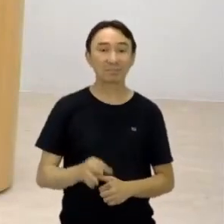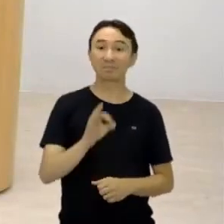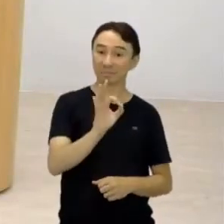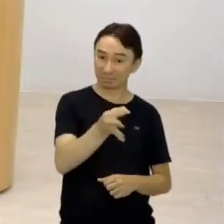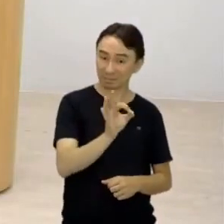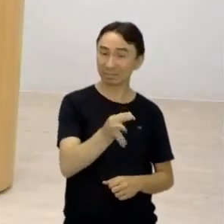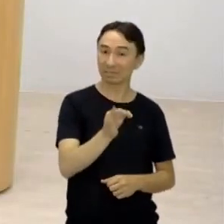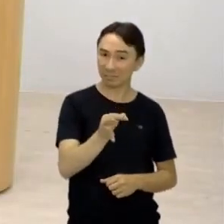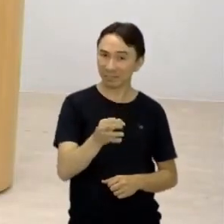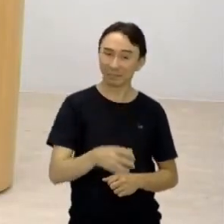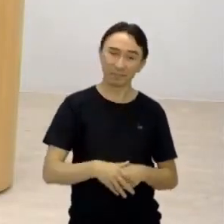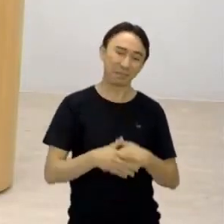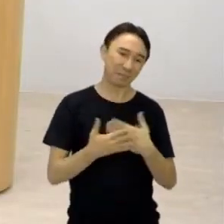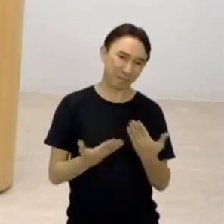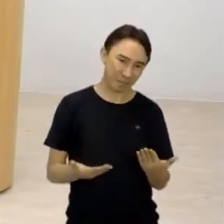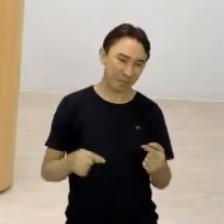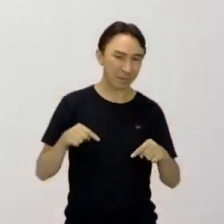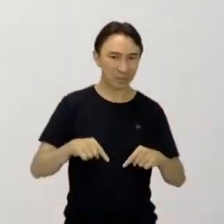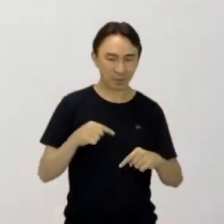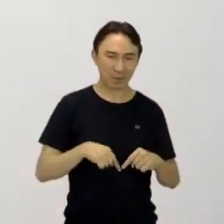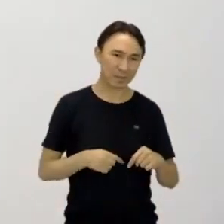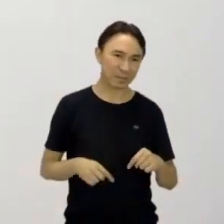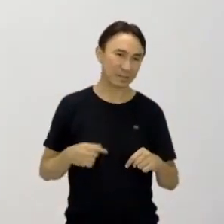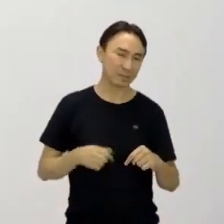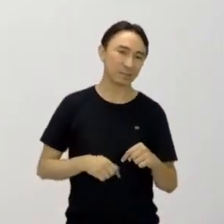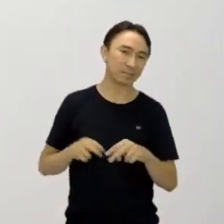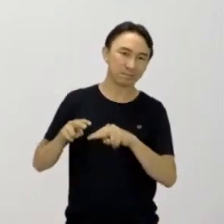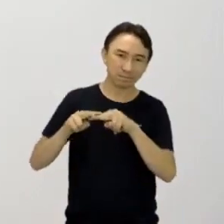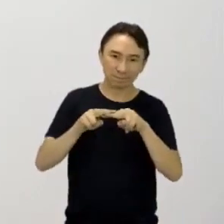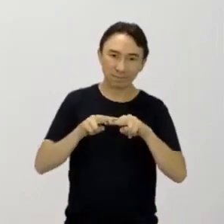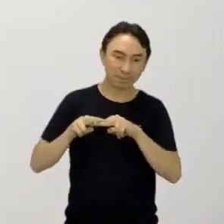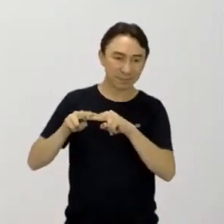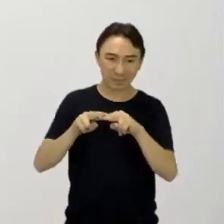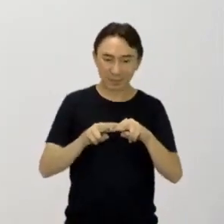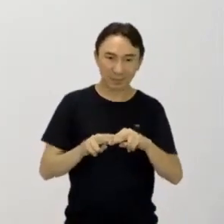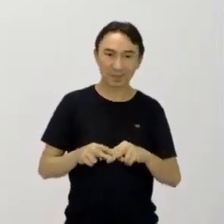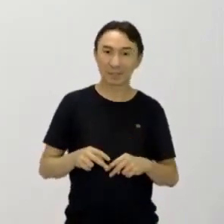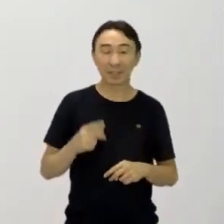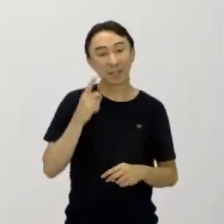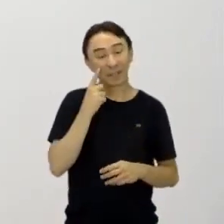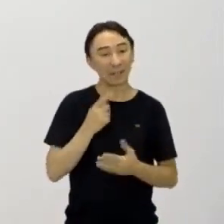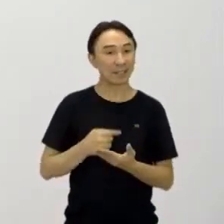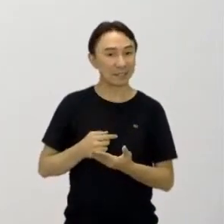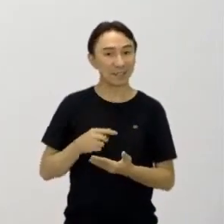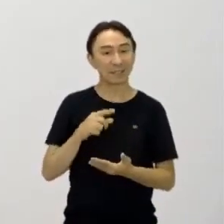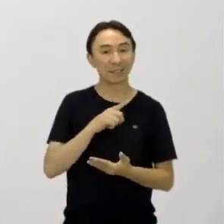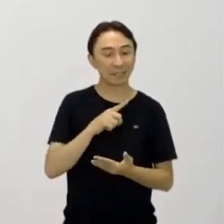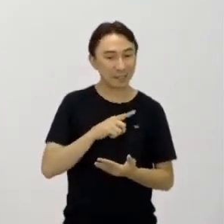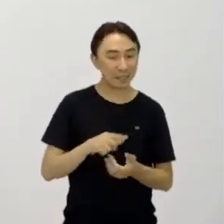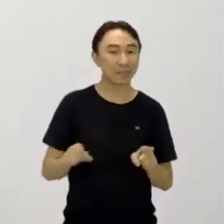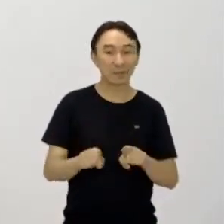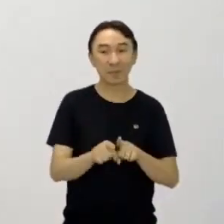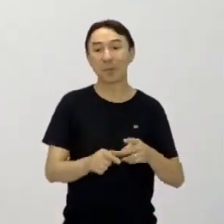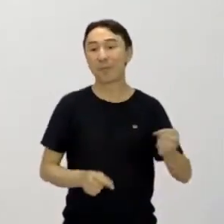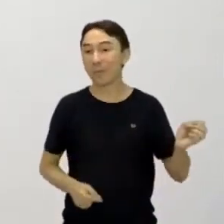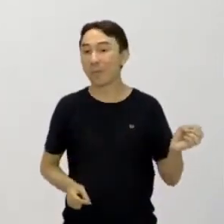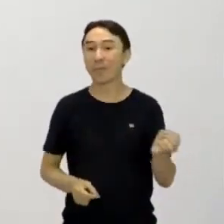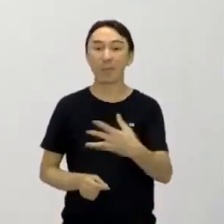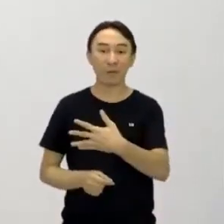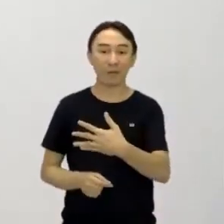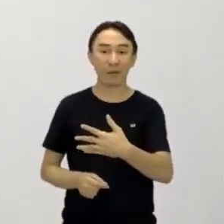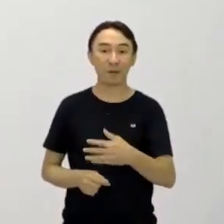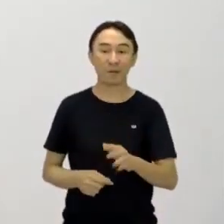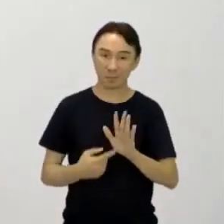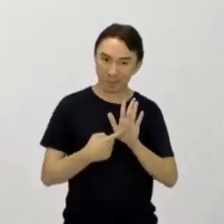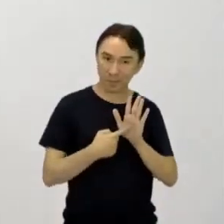a gente está aqui fazendo uma recapitulação geral, já está encerrando aí as questões. Eu tenho uma novidade para mostrar para você. Uma das